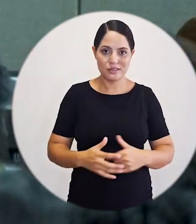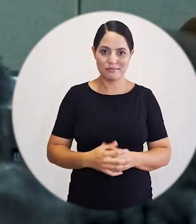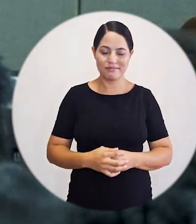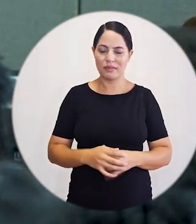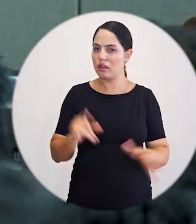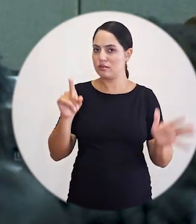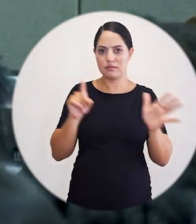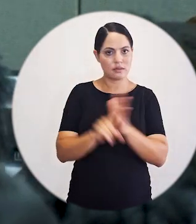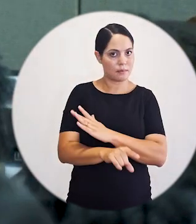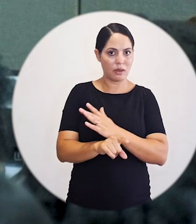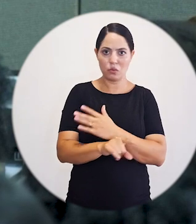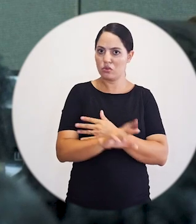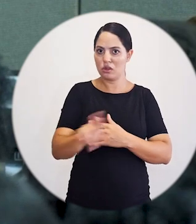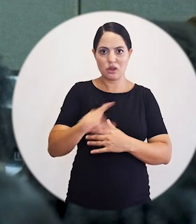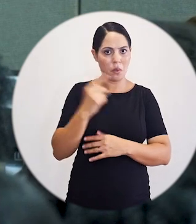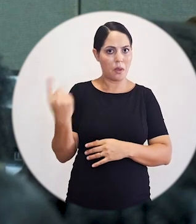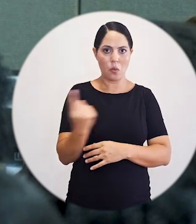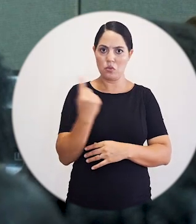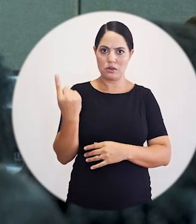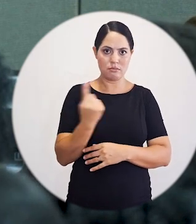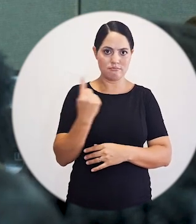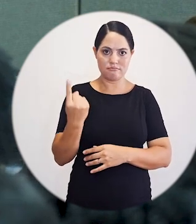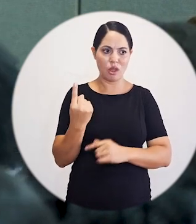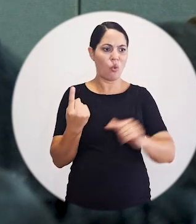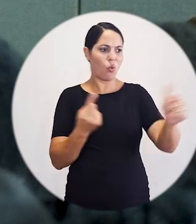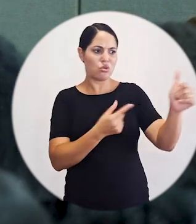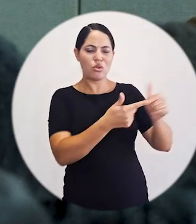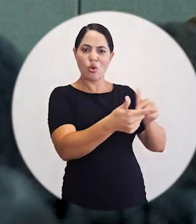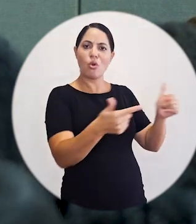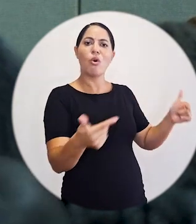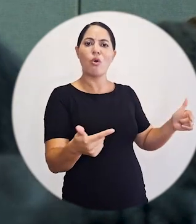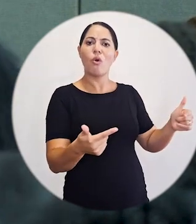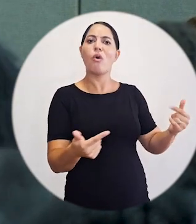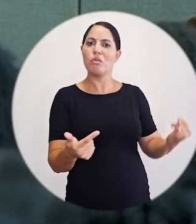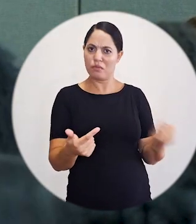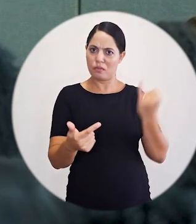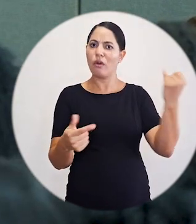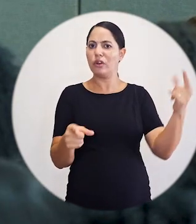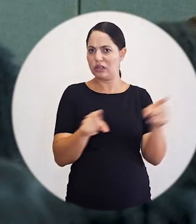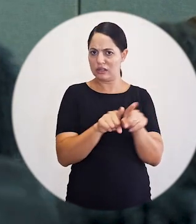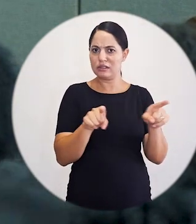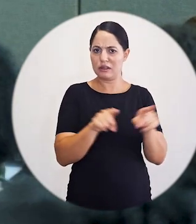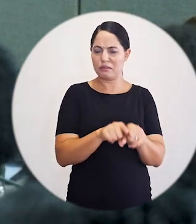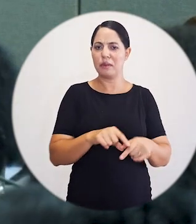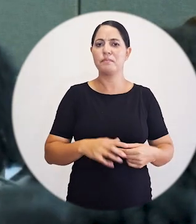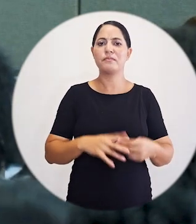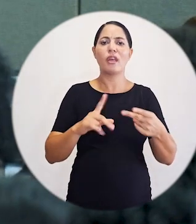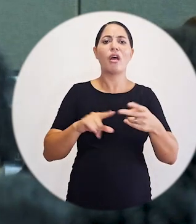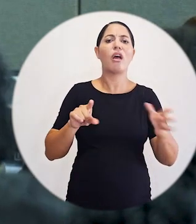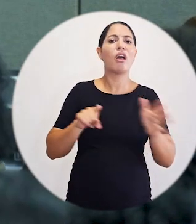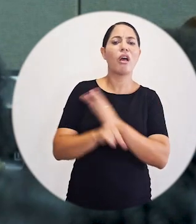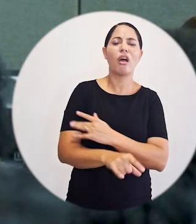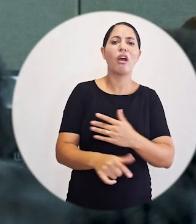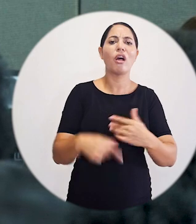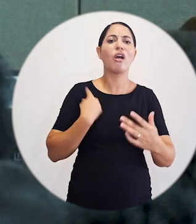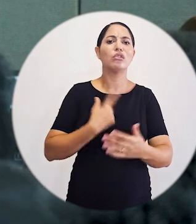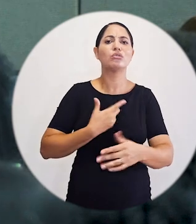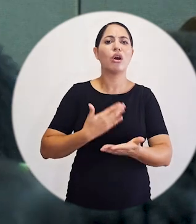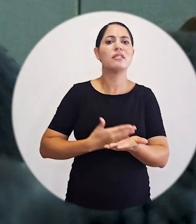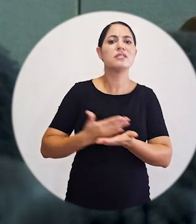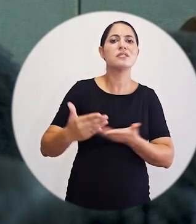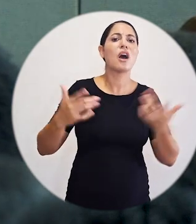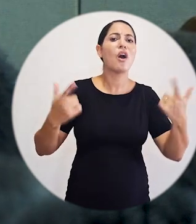questão não está sozinha. Surgem outras igualmente importantes. Por onde